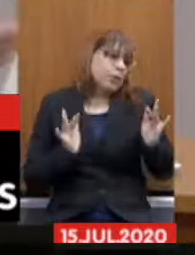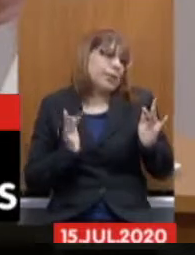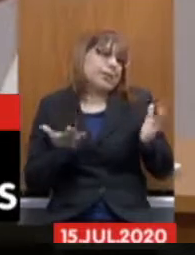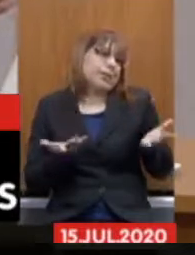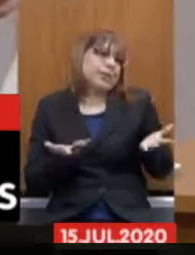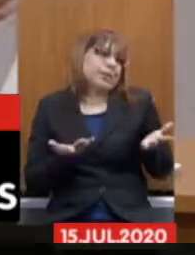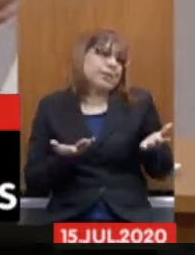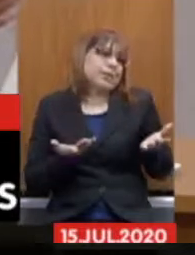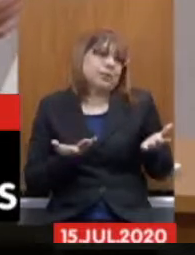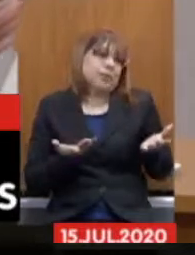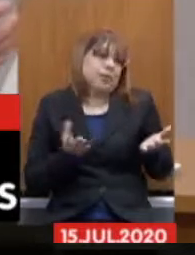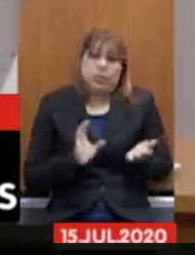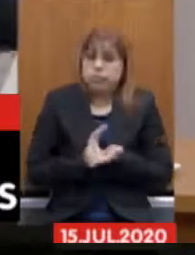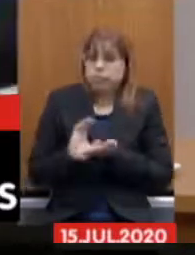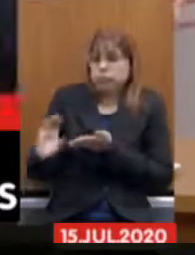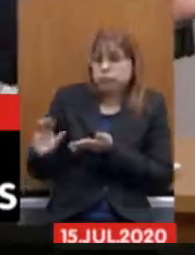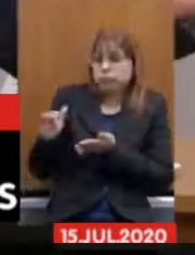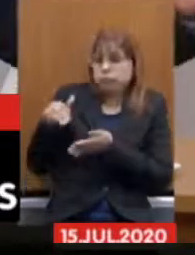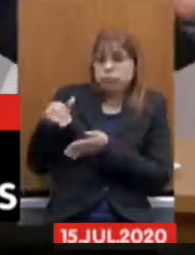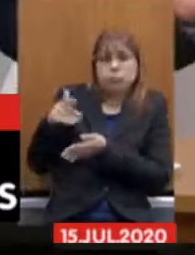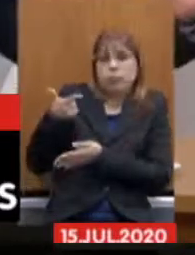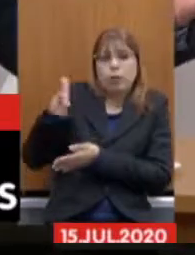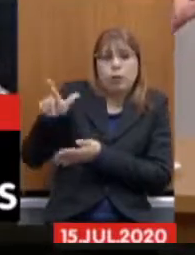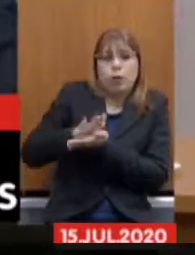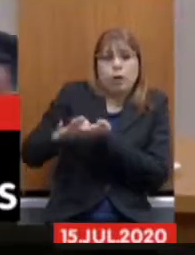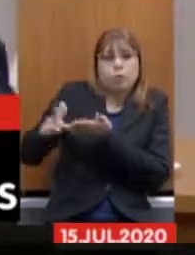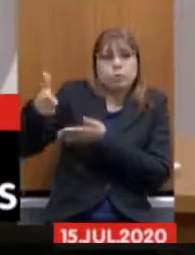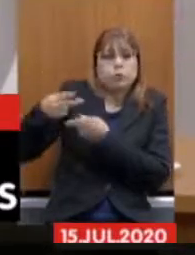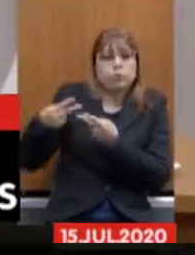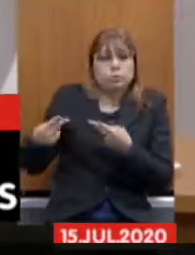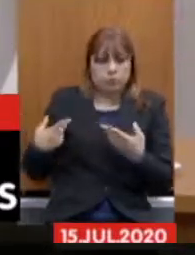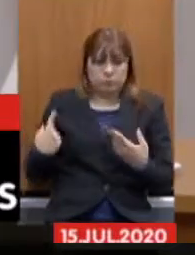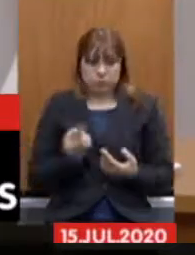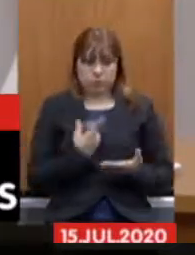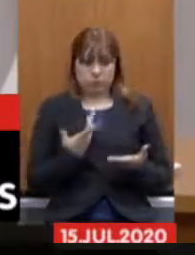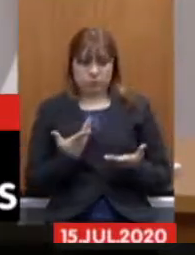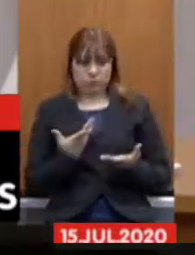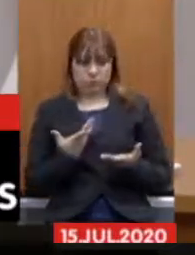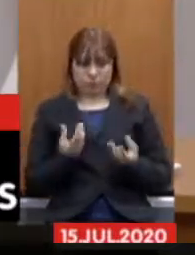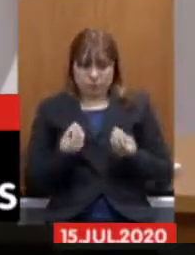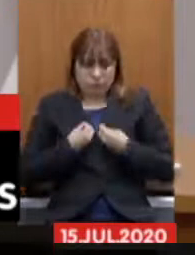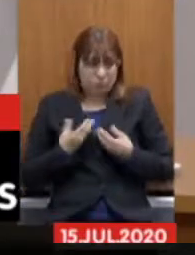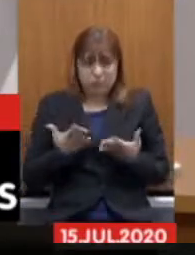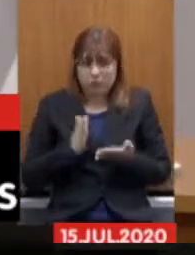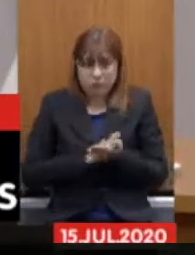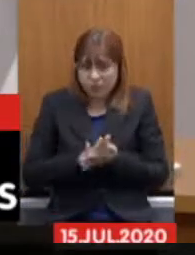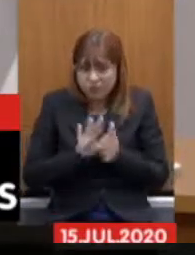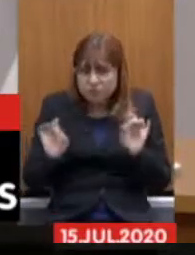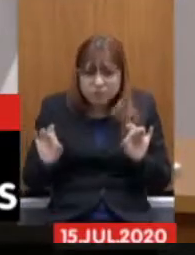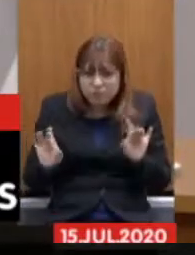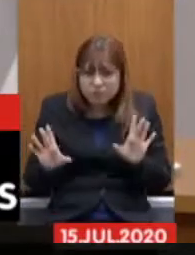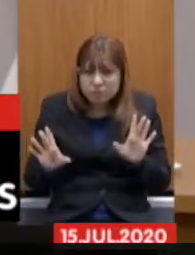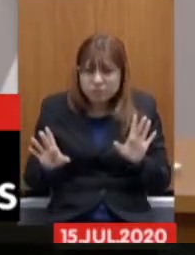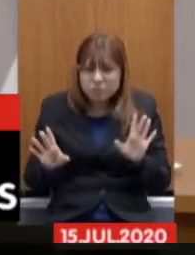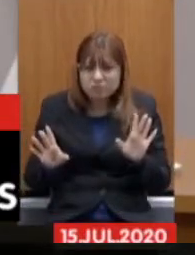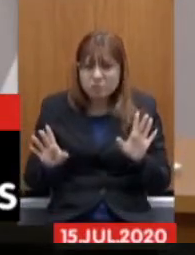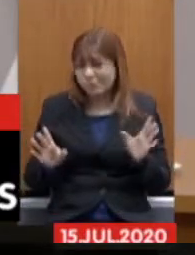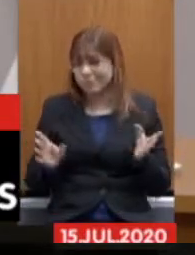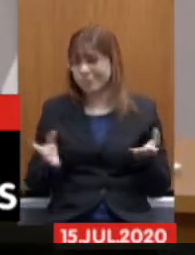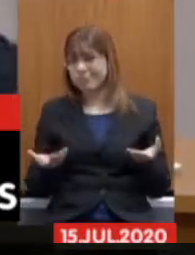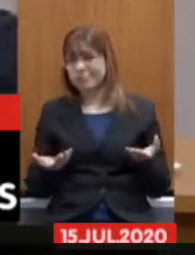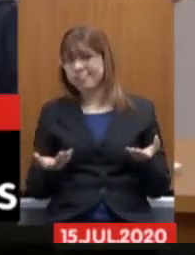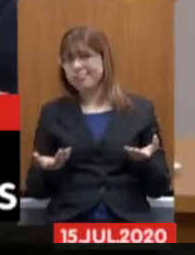tudo e embora e o cidadão não tem o que nenhum benefício especial quer dizer